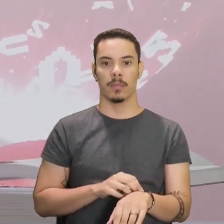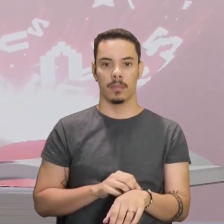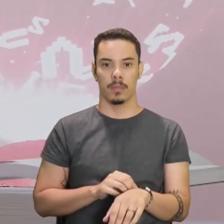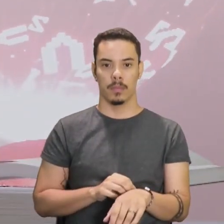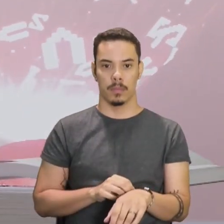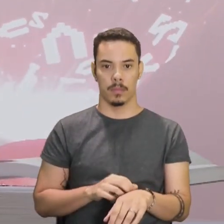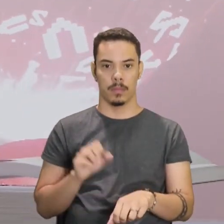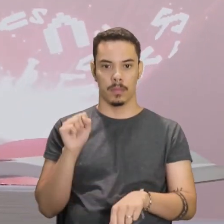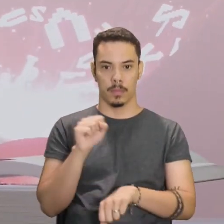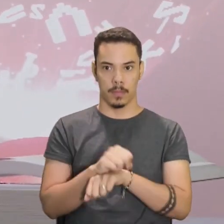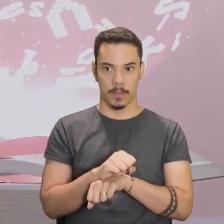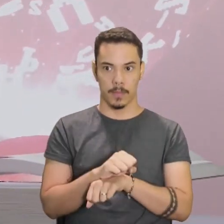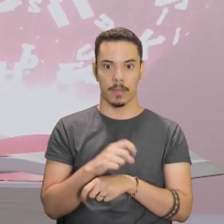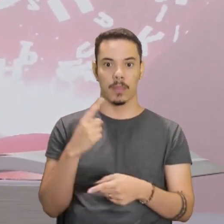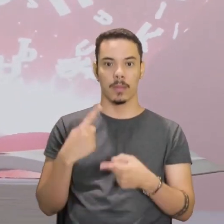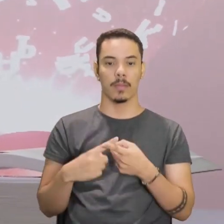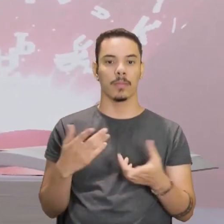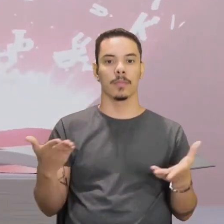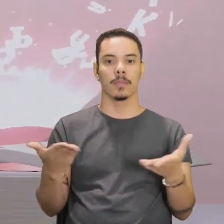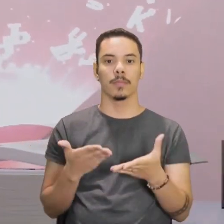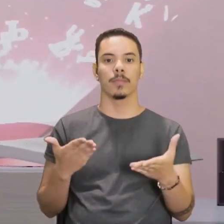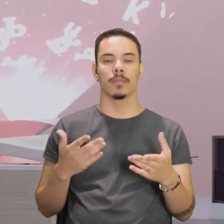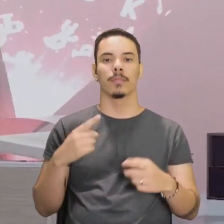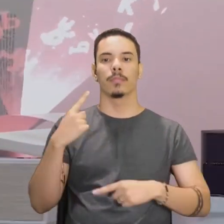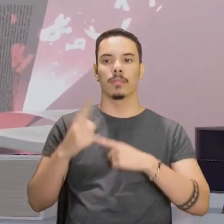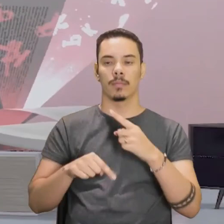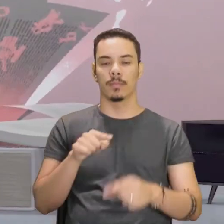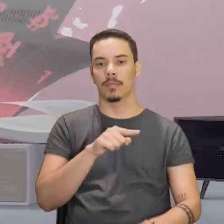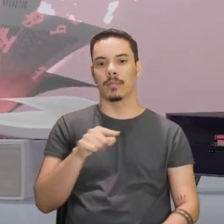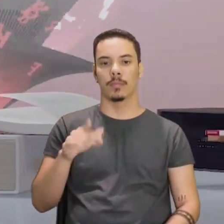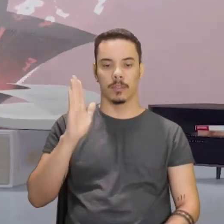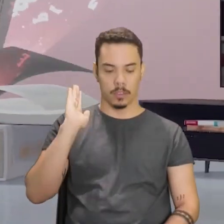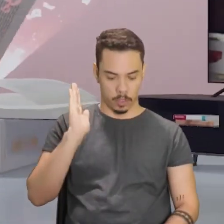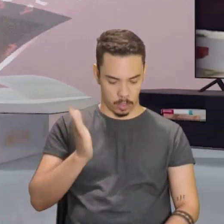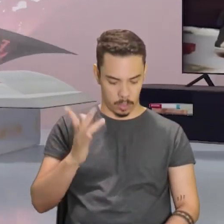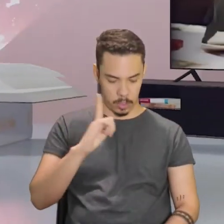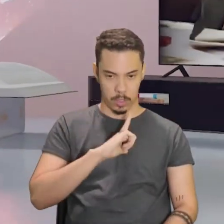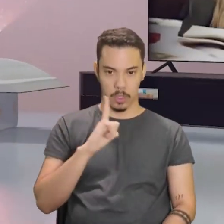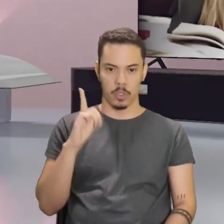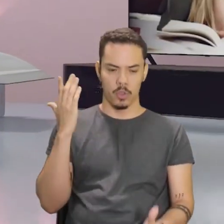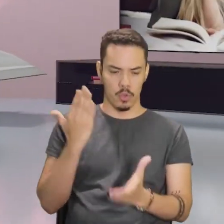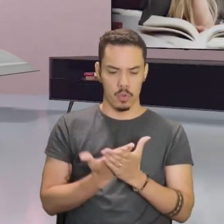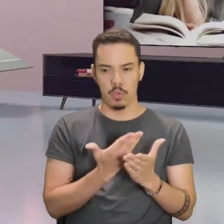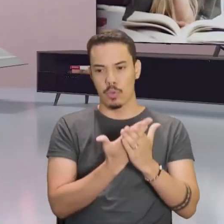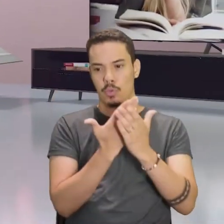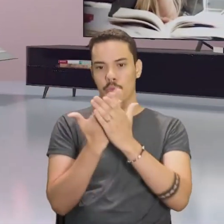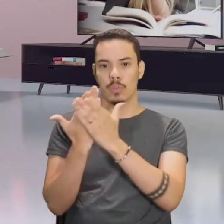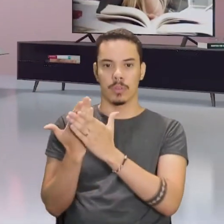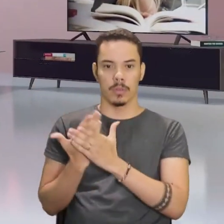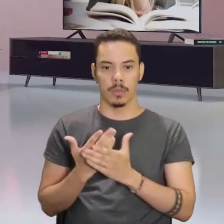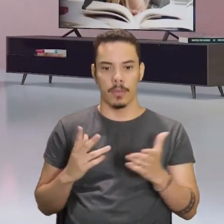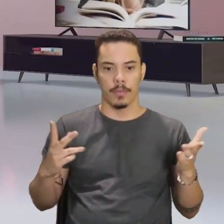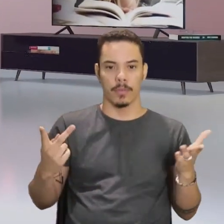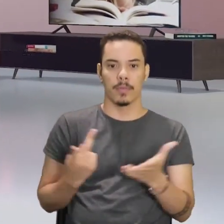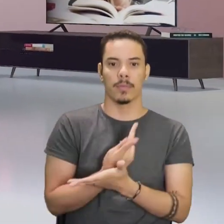Para um pouquinho, porque agora, né, depois de você ter aí estudado sobre